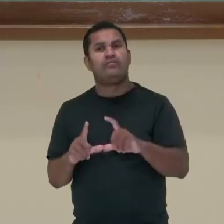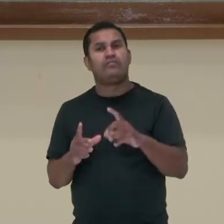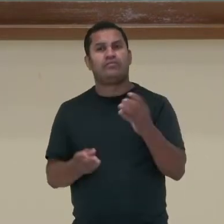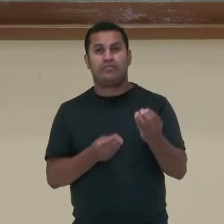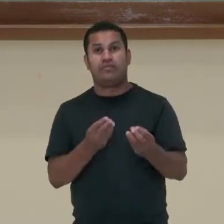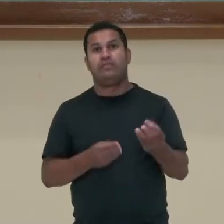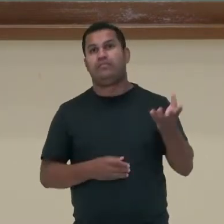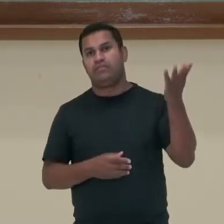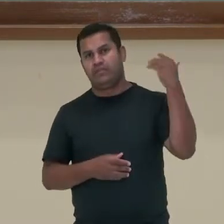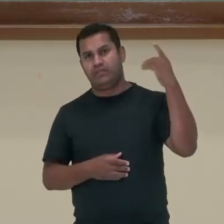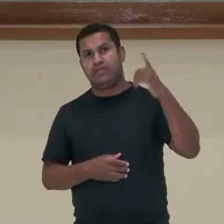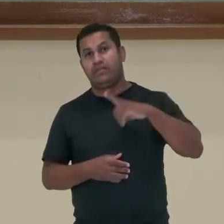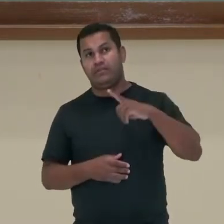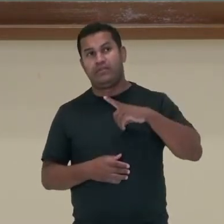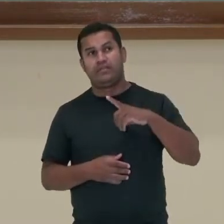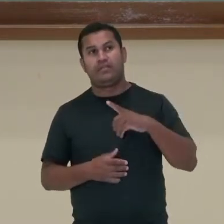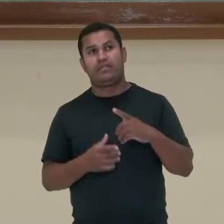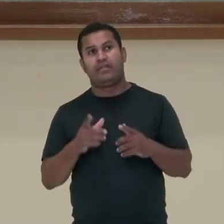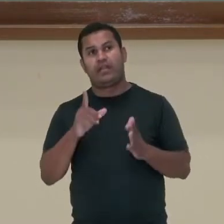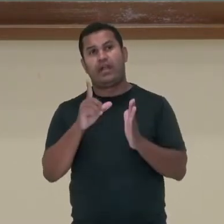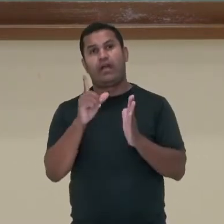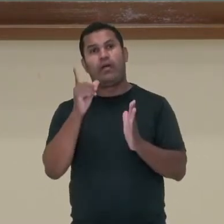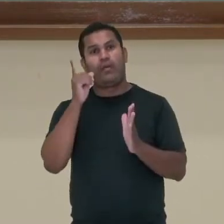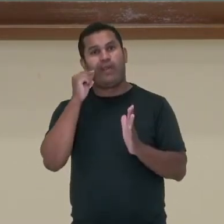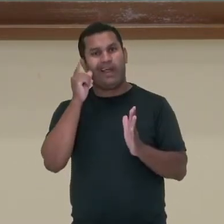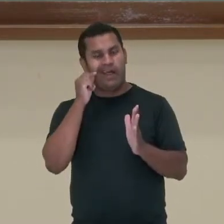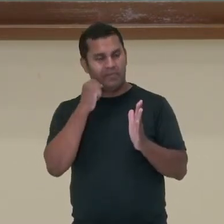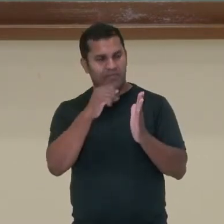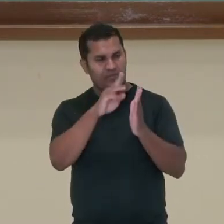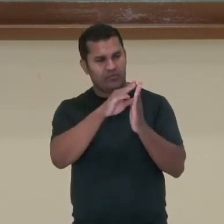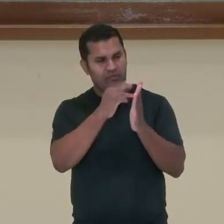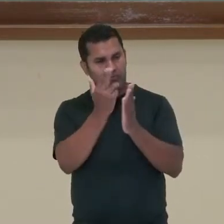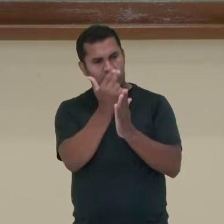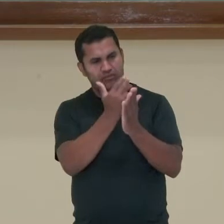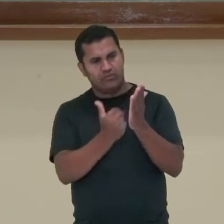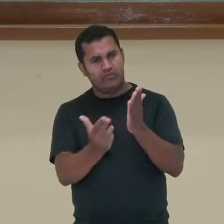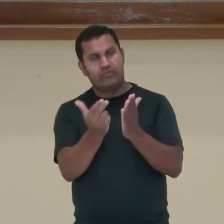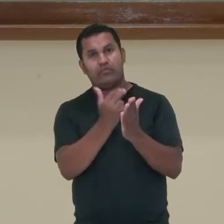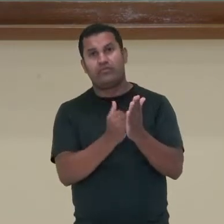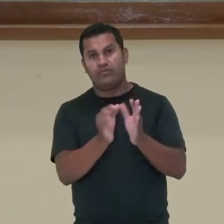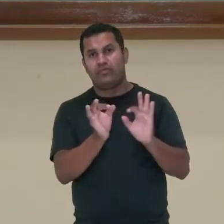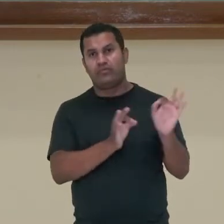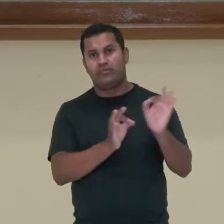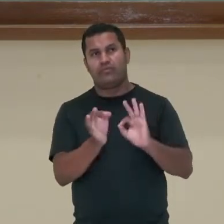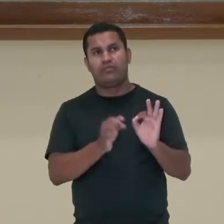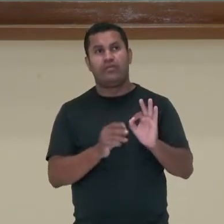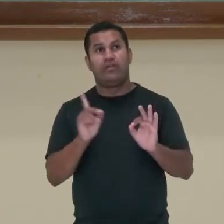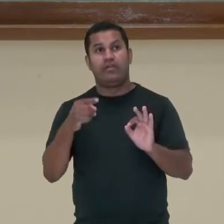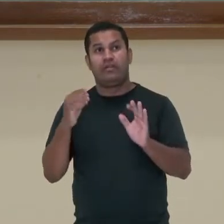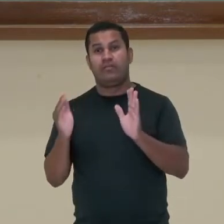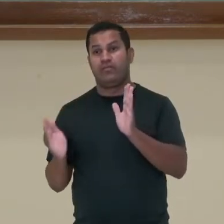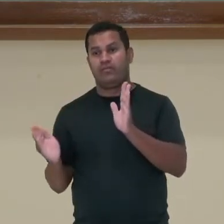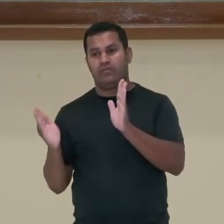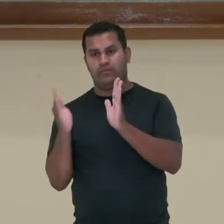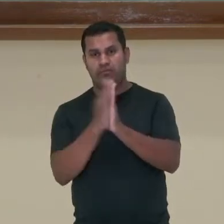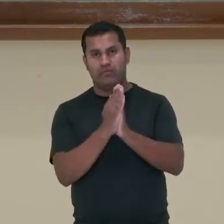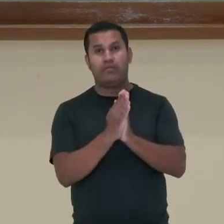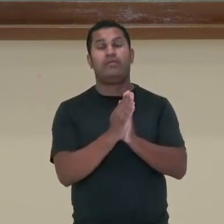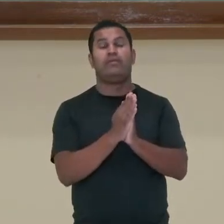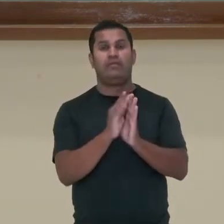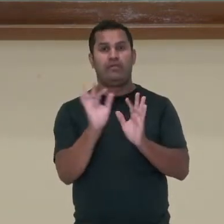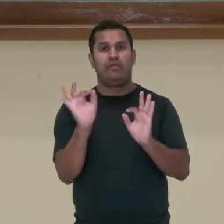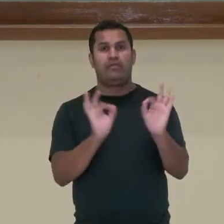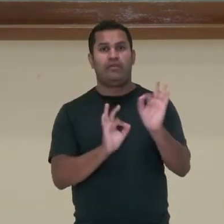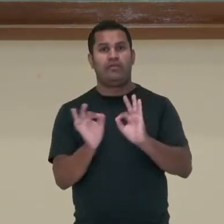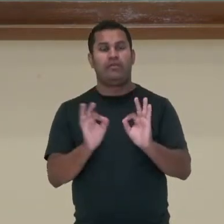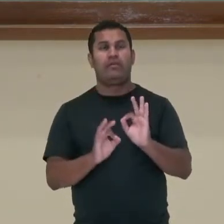lápis gorduroso e esse lápis gorduroso vai produzir, vai produzir uma matriz que você faz a impressão em cima desse lápis.